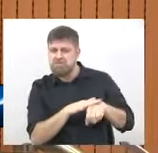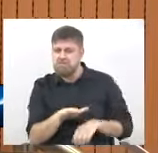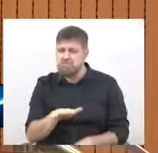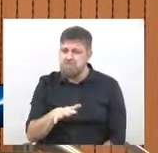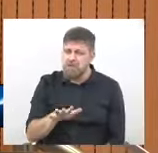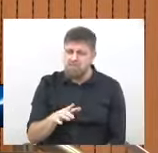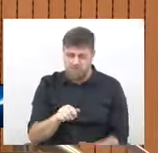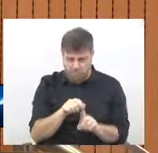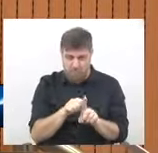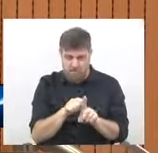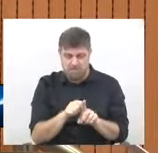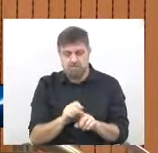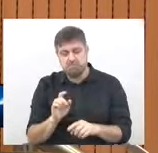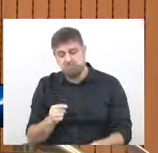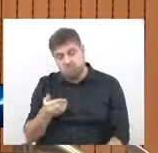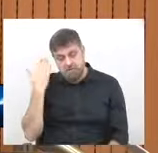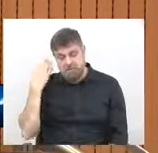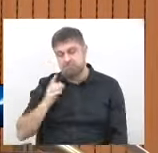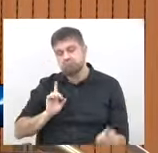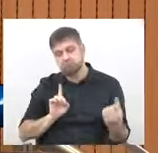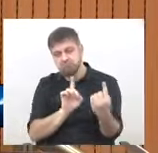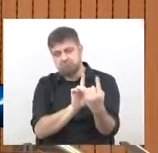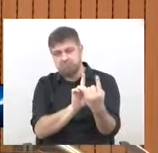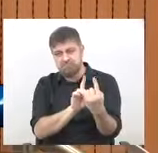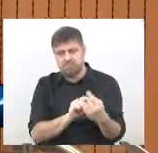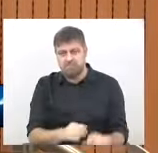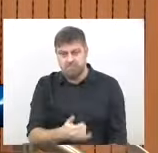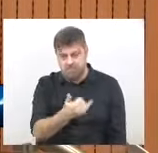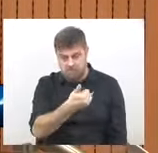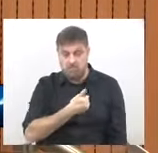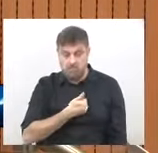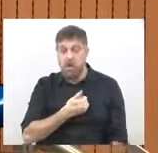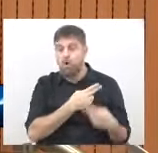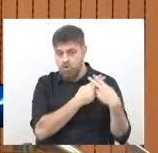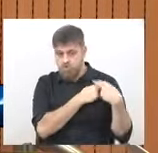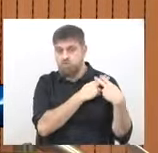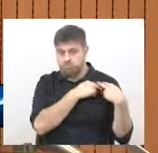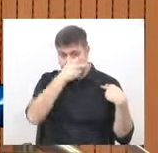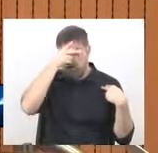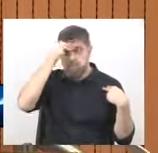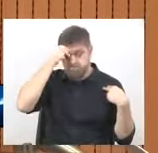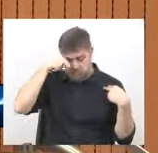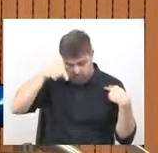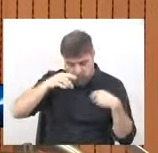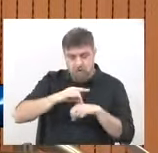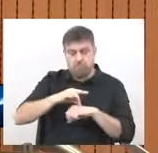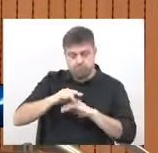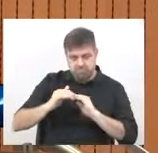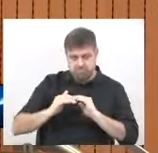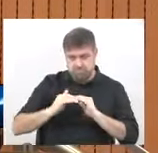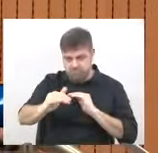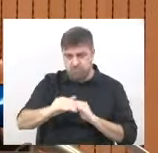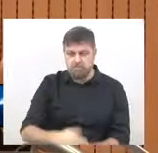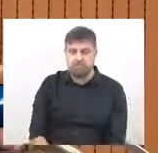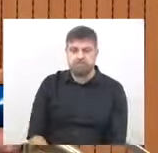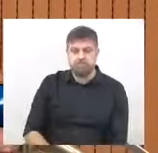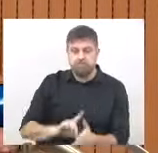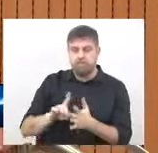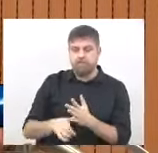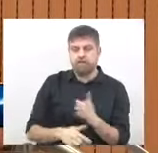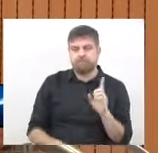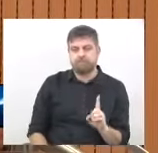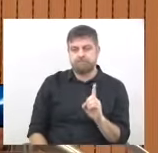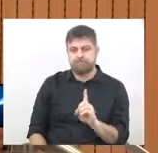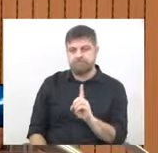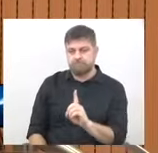há um mês atrás, diz que é responsabilidade dele, que ele vai mandar massa. Fui procurar o